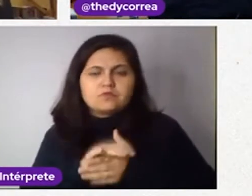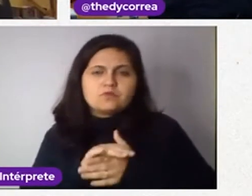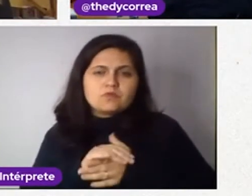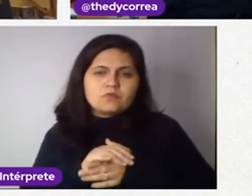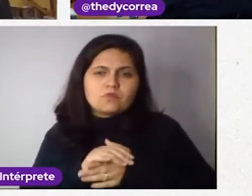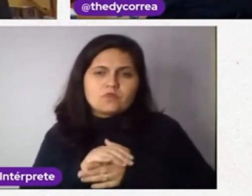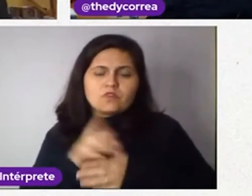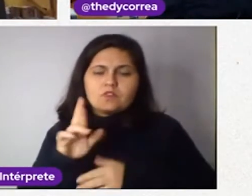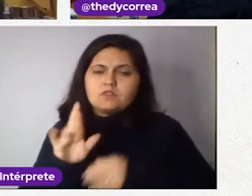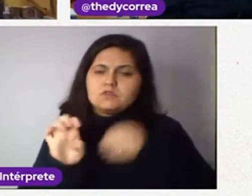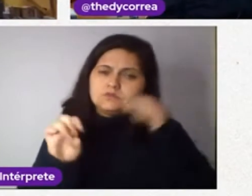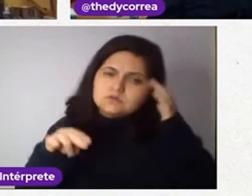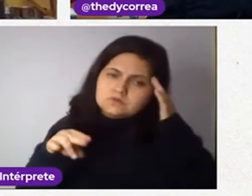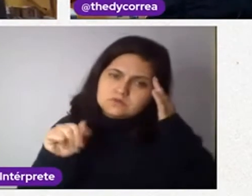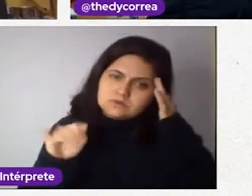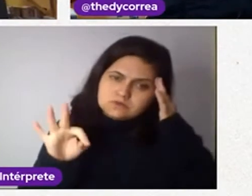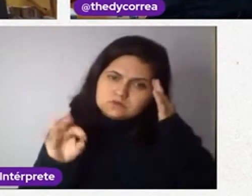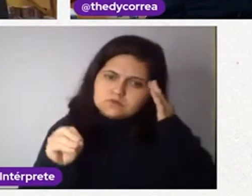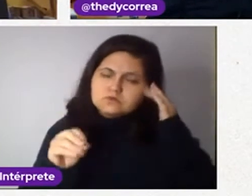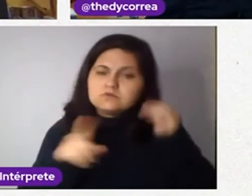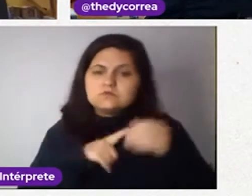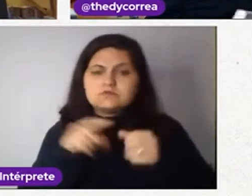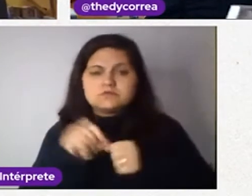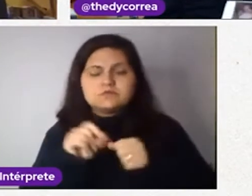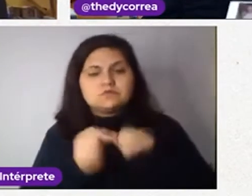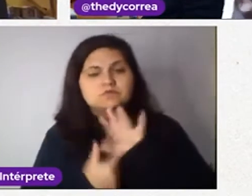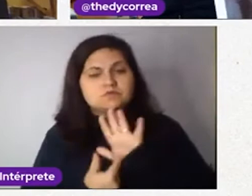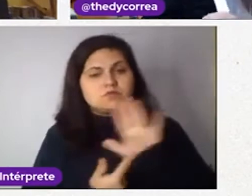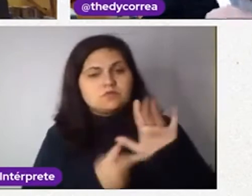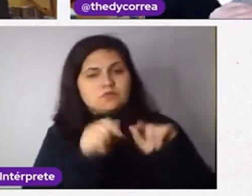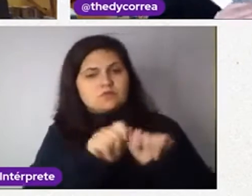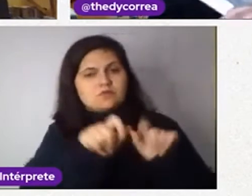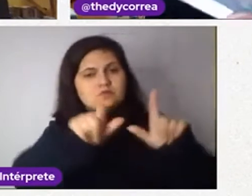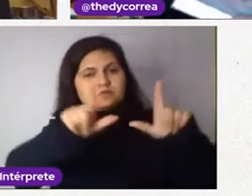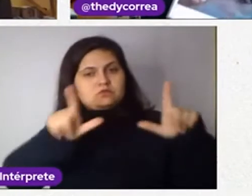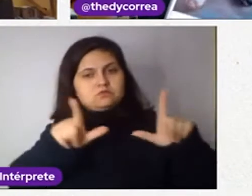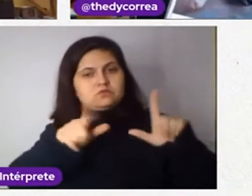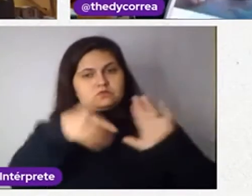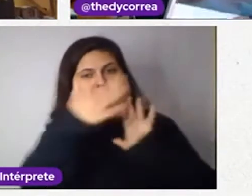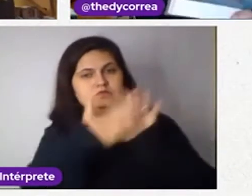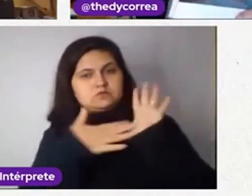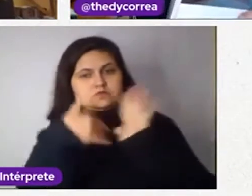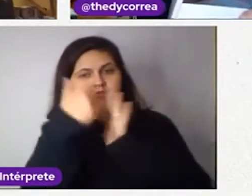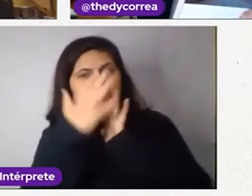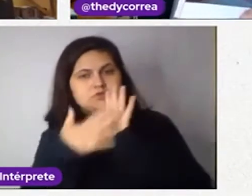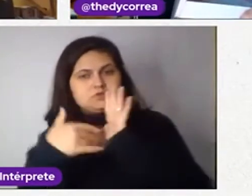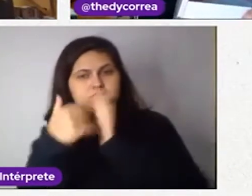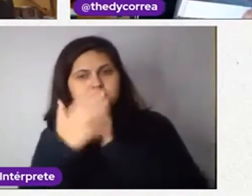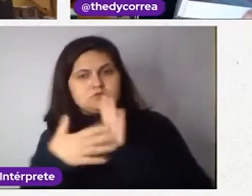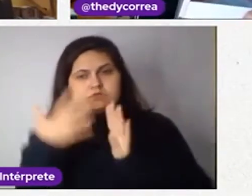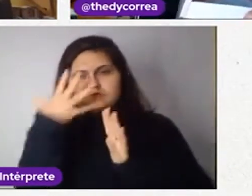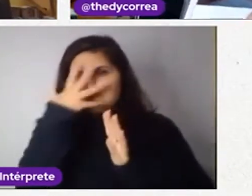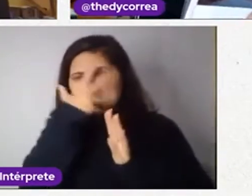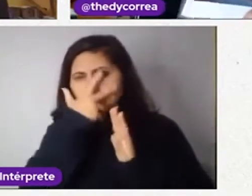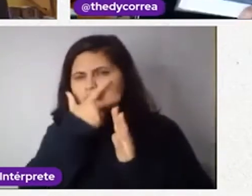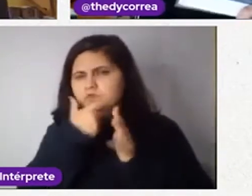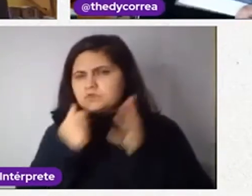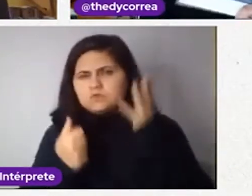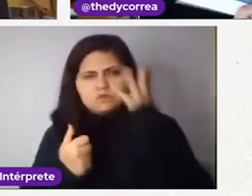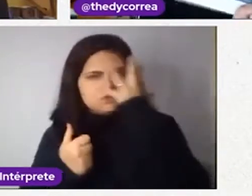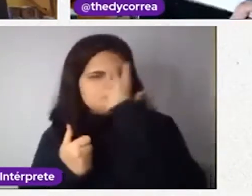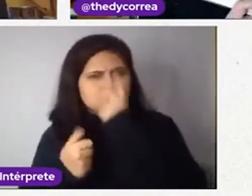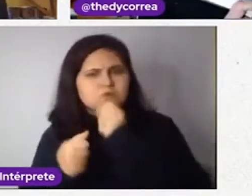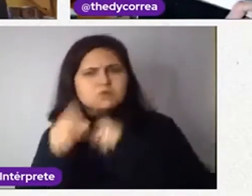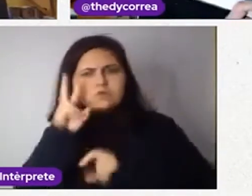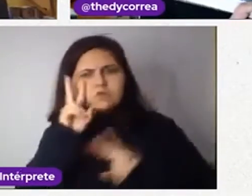O Renato, ele tinha feito uma exposição numa galeria com essas pinturas. Lindas, lindas. Eu vi